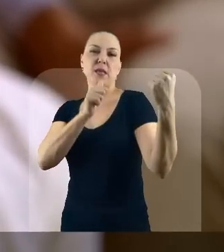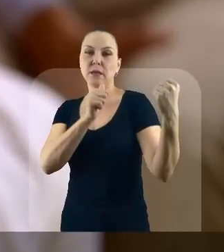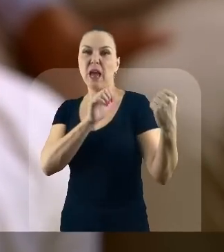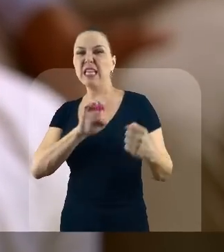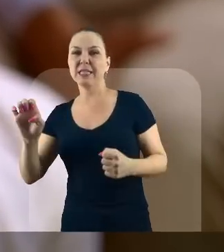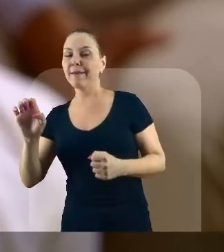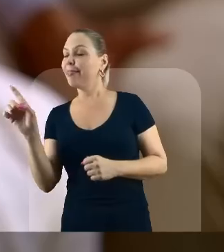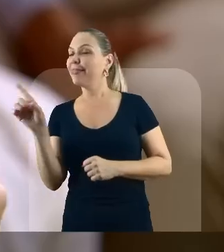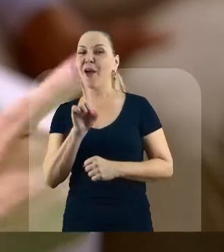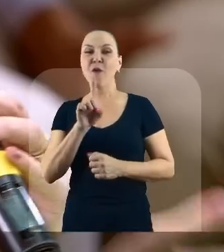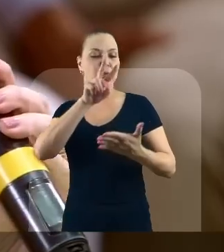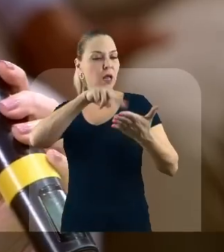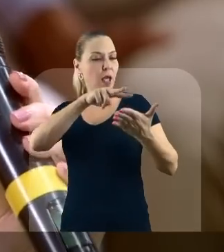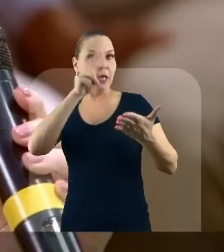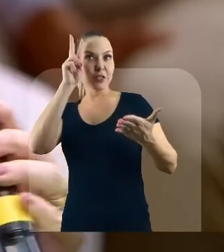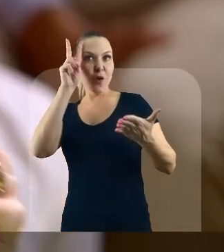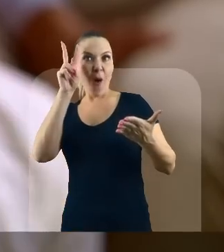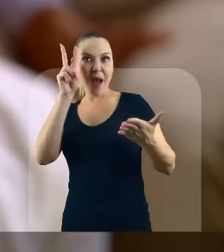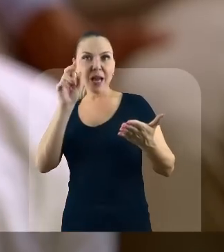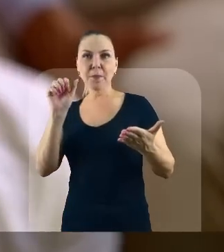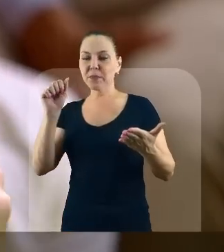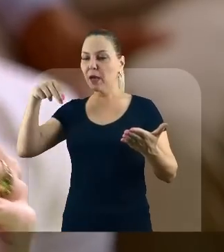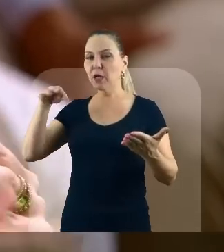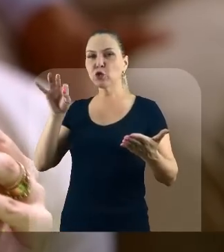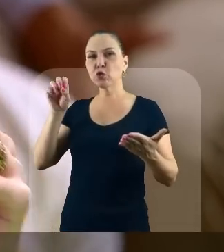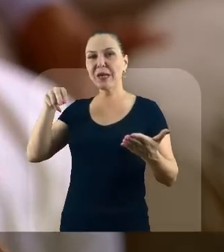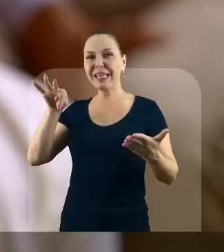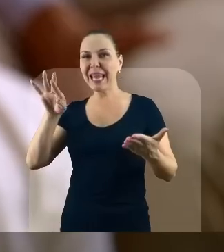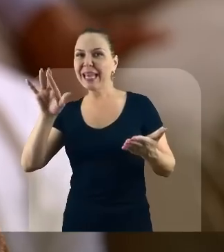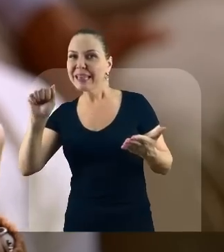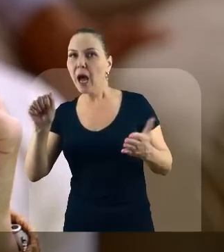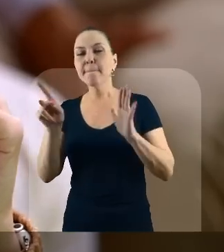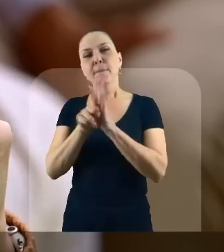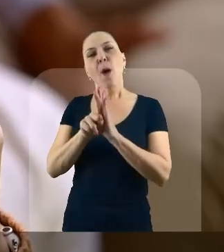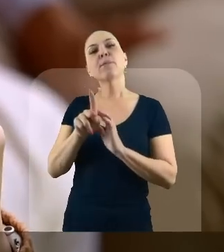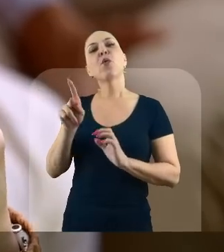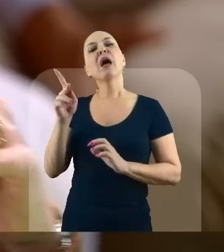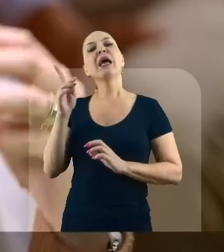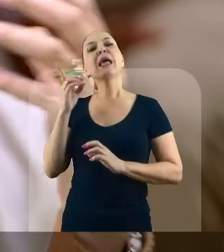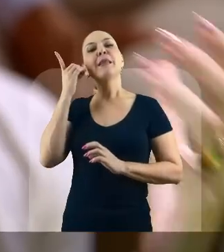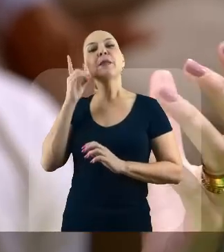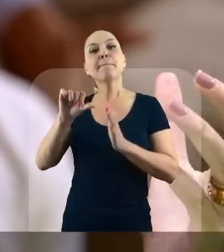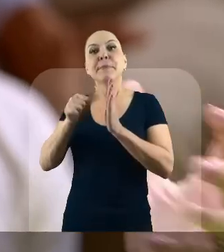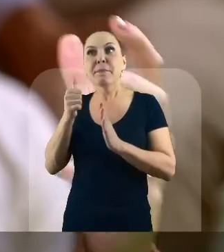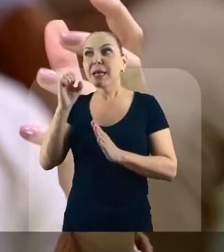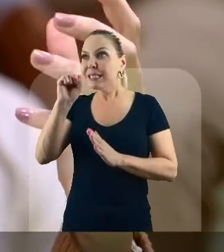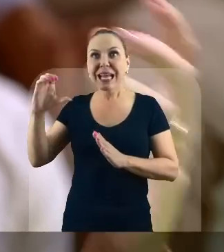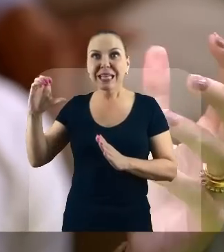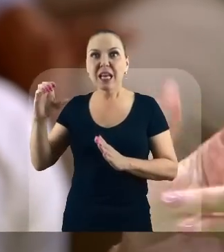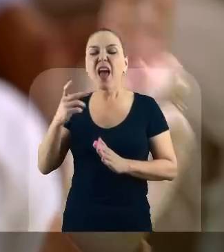e de esquerda. E quando a gente lê a biografia da Antonieta de Barros, primeira deputada negra de Santa Catarina, ela diz claramente que